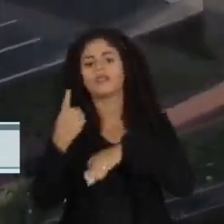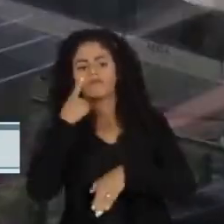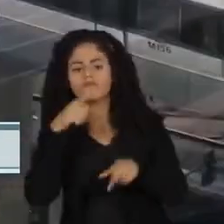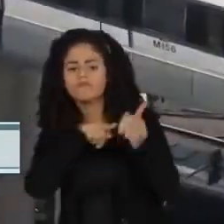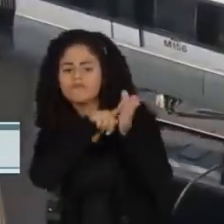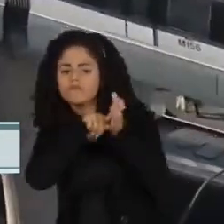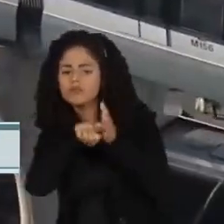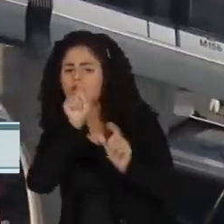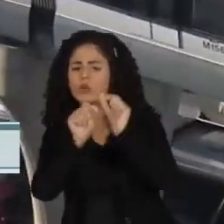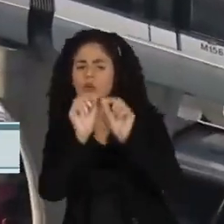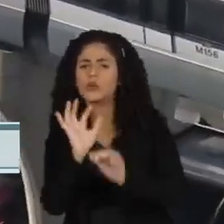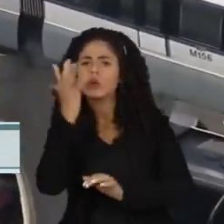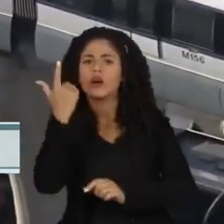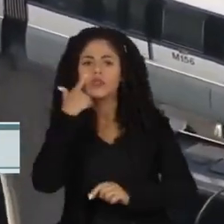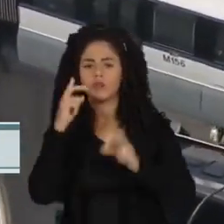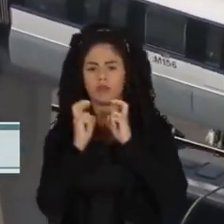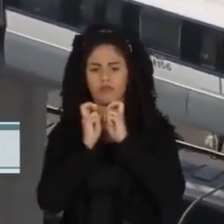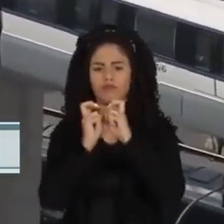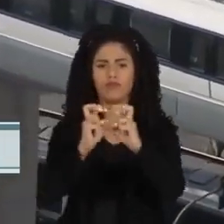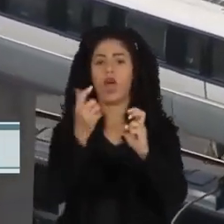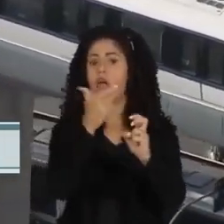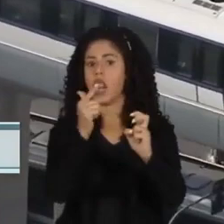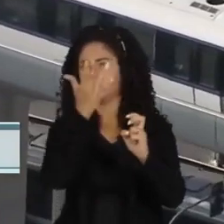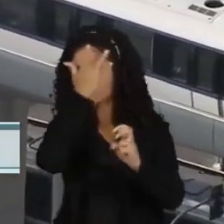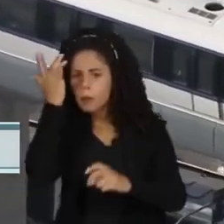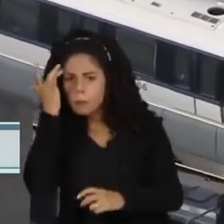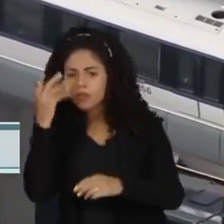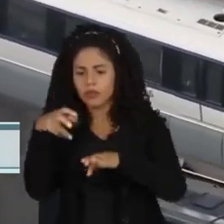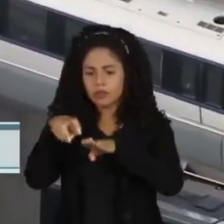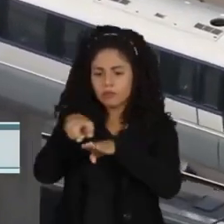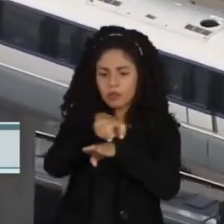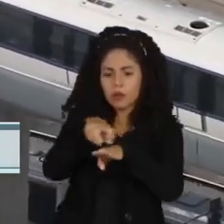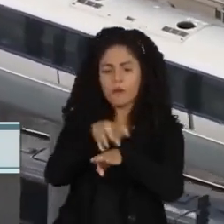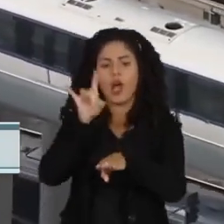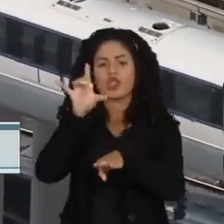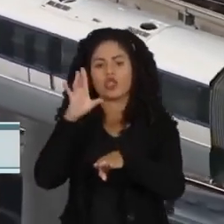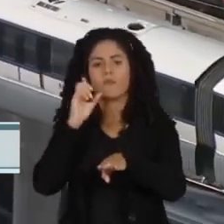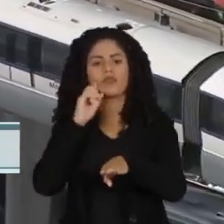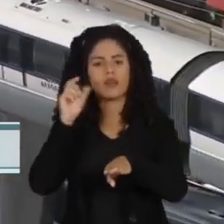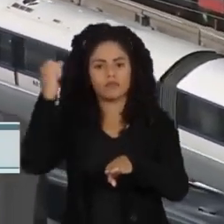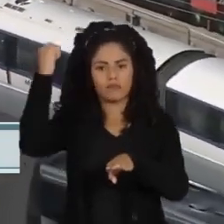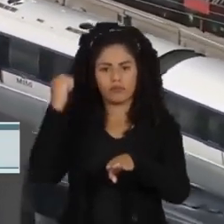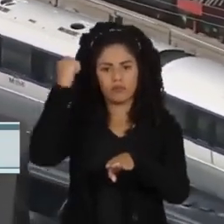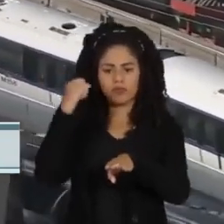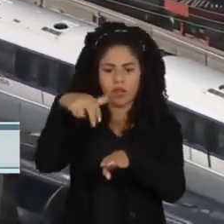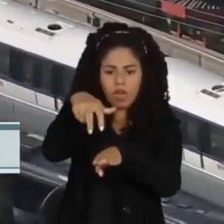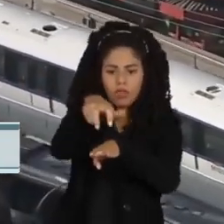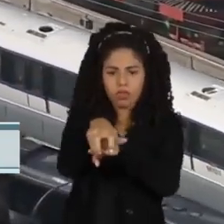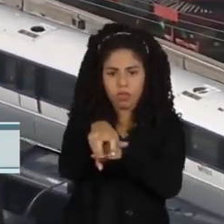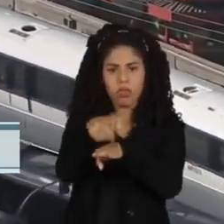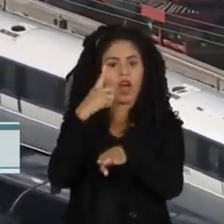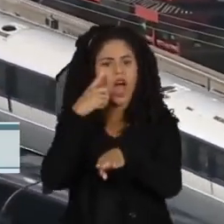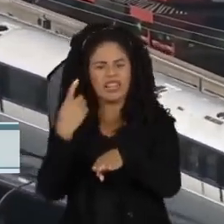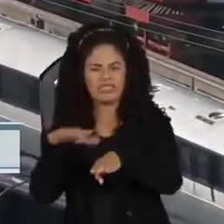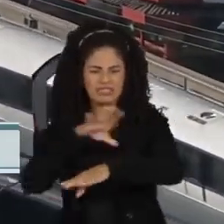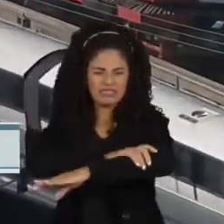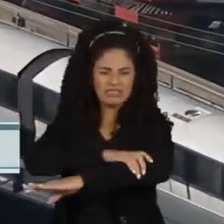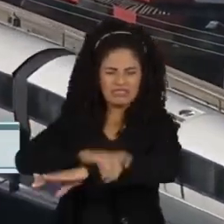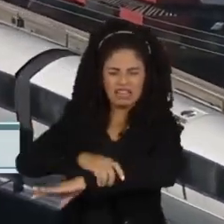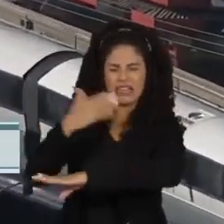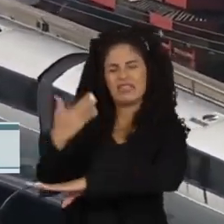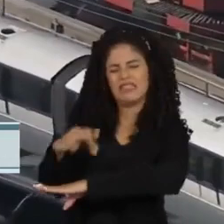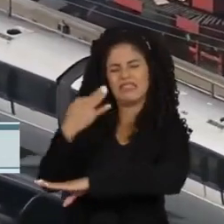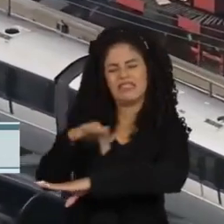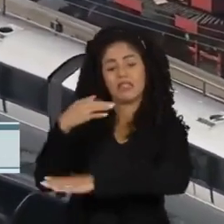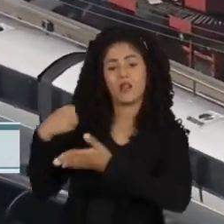apuradas segundo metrô não havia passageiros e apenas os condutores estavam no local um deles apresentou dores nos braços e foi